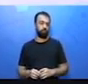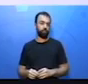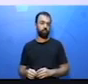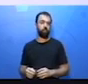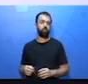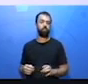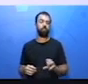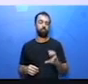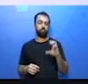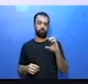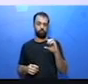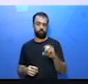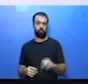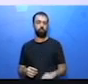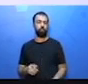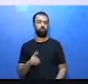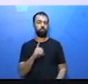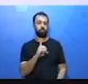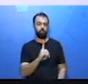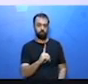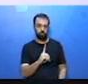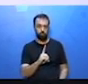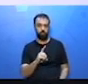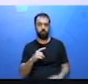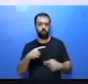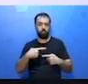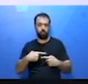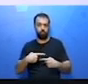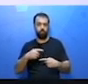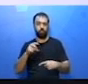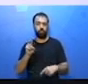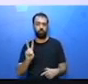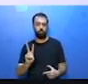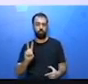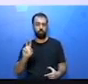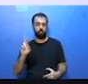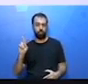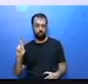Então, o diâmetro, dá para ver na figura que é duas vezes o tamanho do raio.